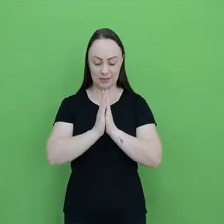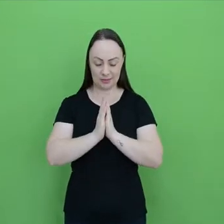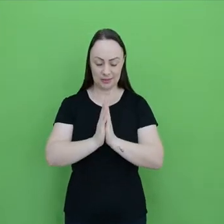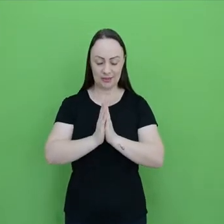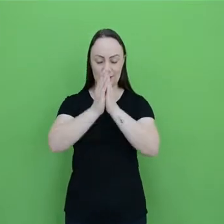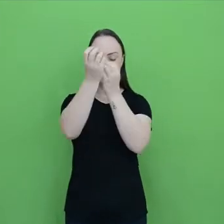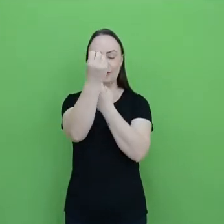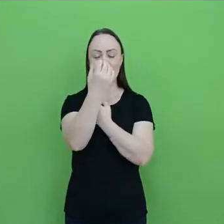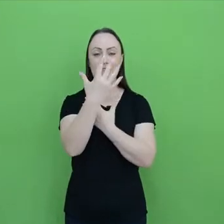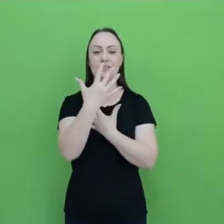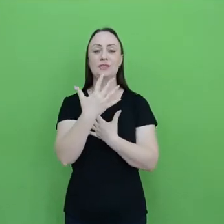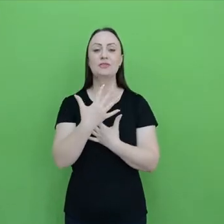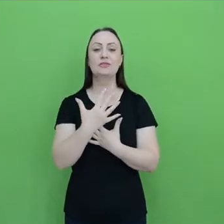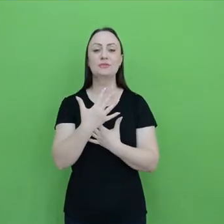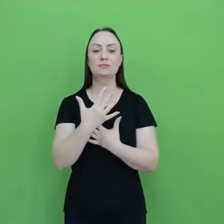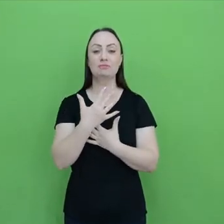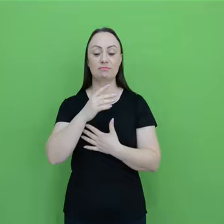oração, lição,